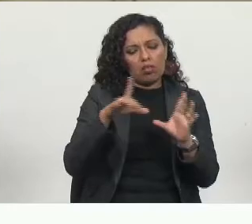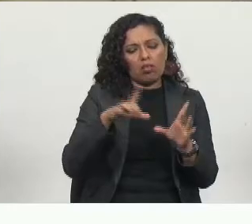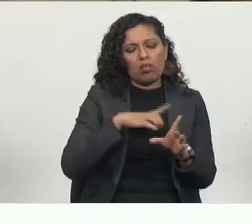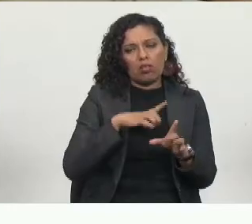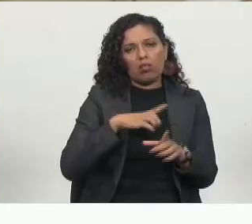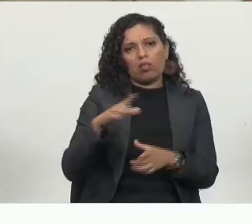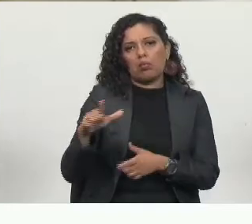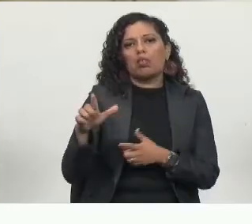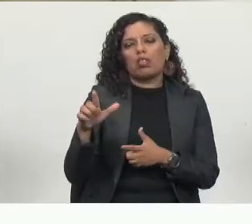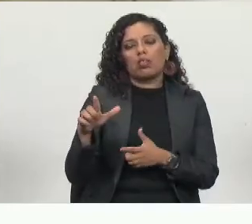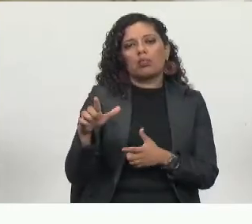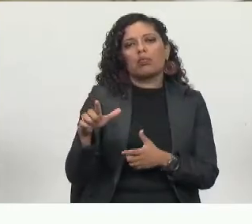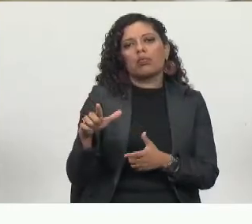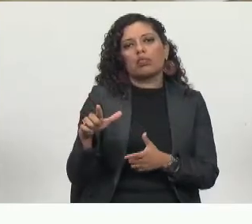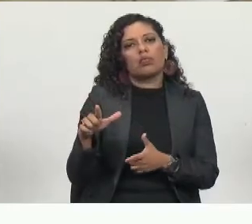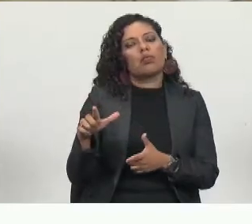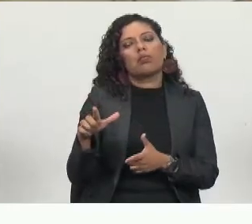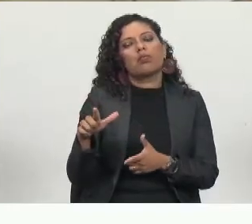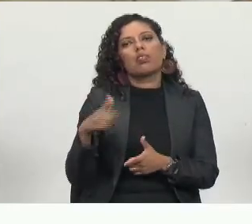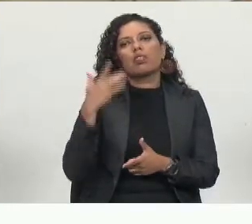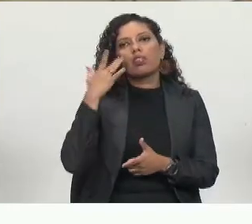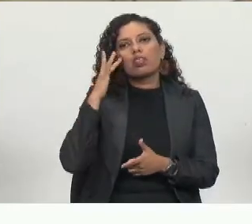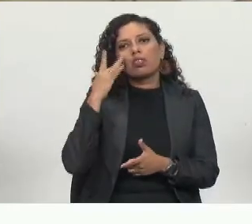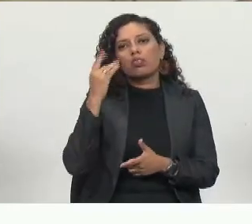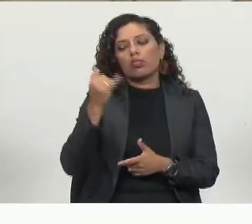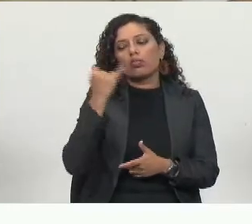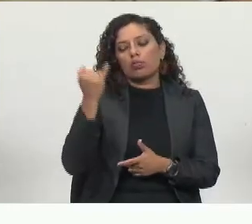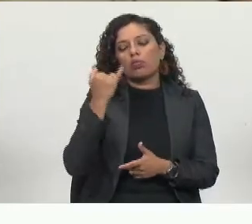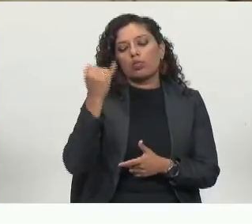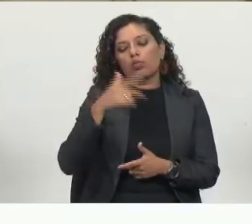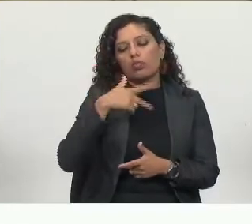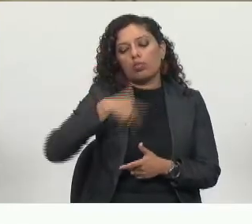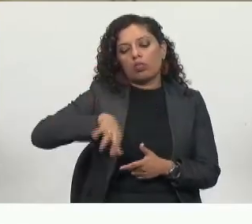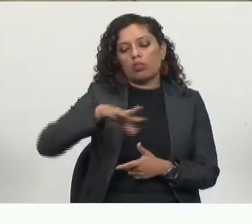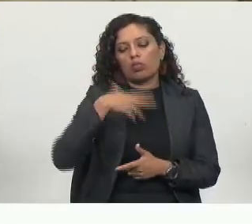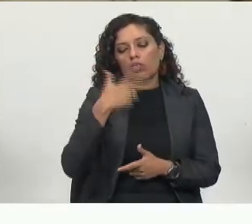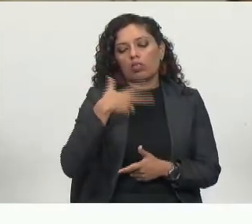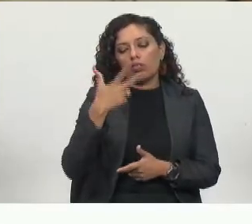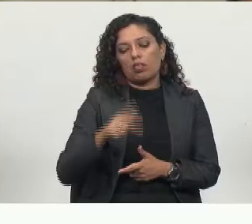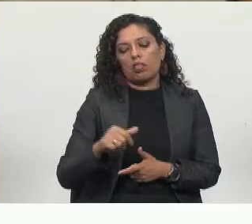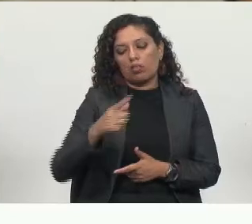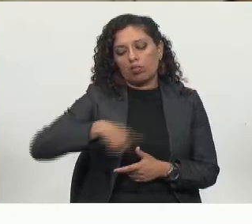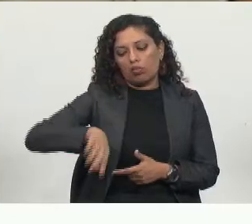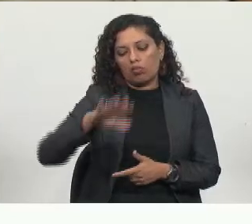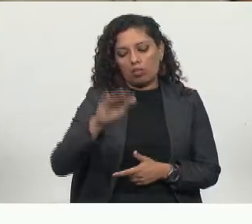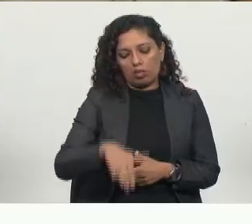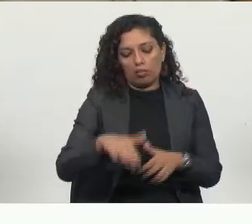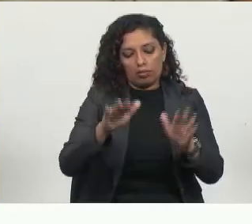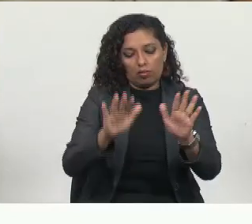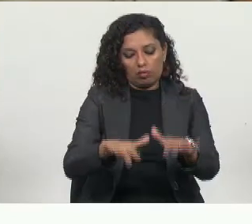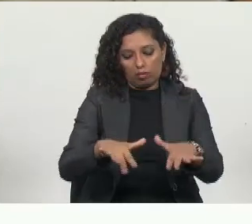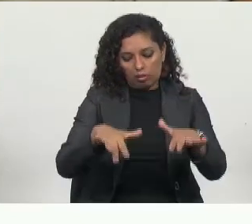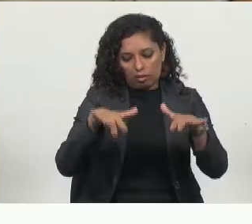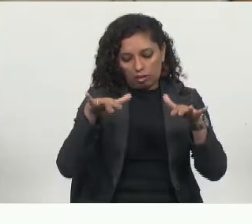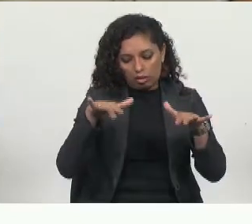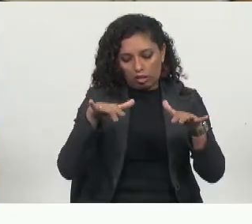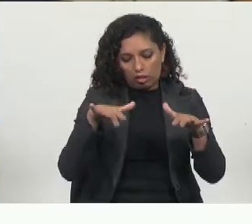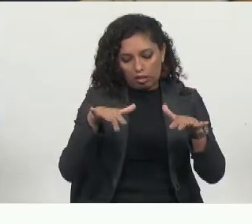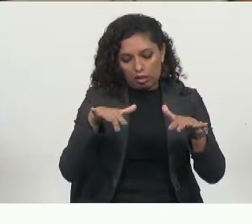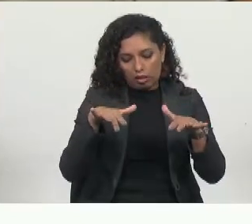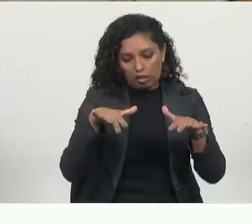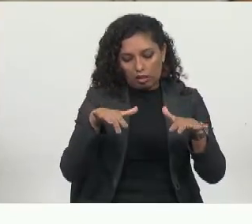importante que vocês ressaltaram no sentido de nós aqui dentro do plenário, se tivermos